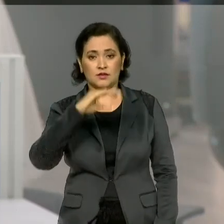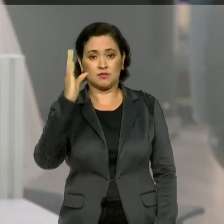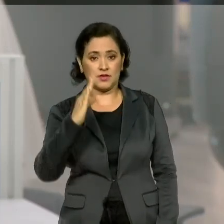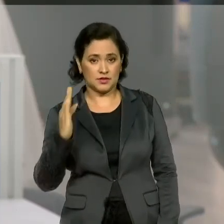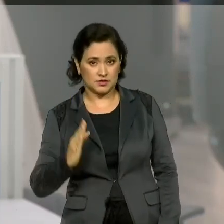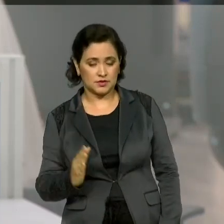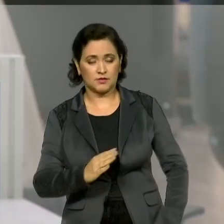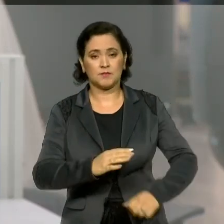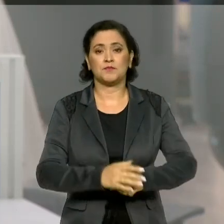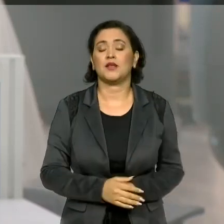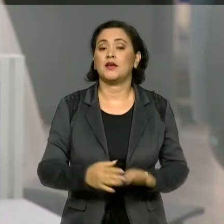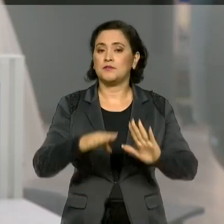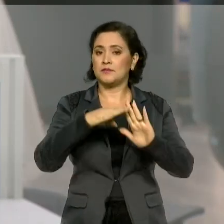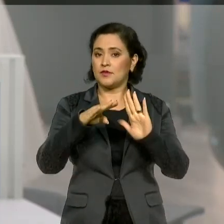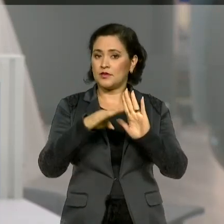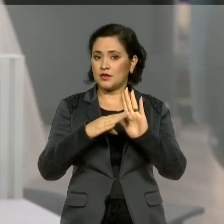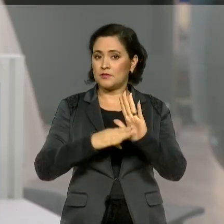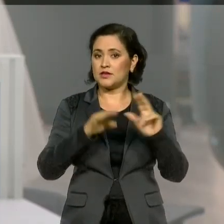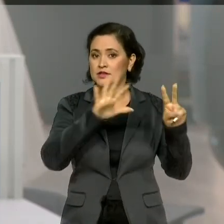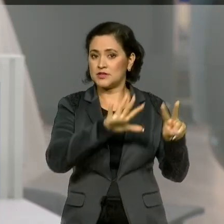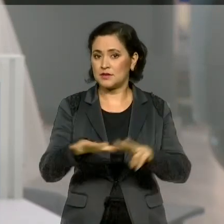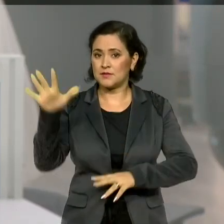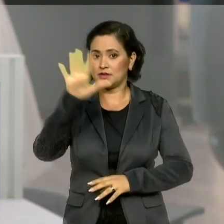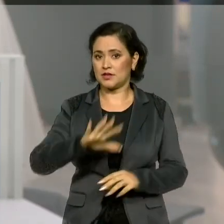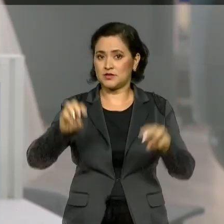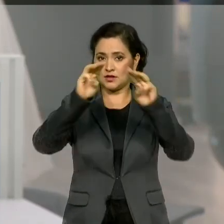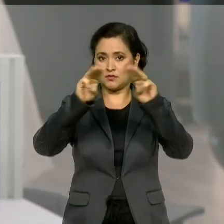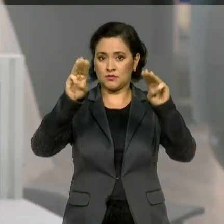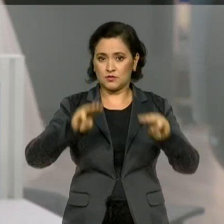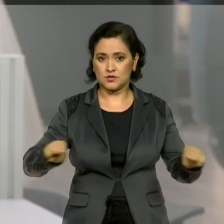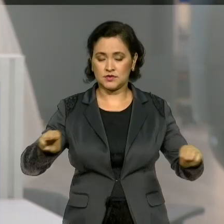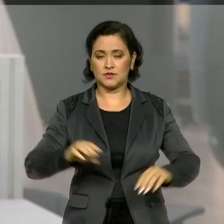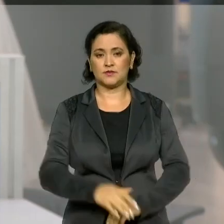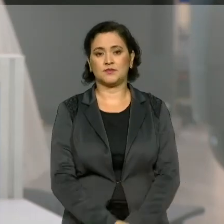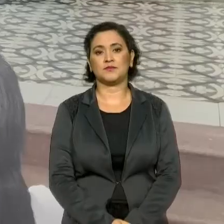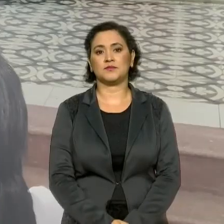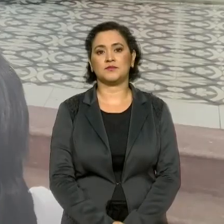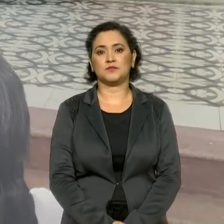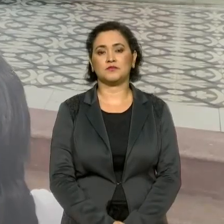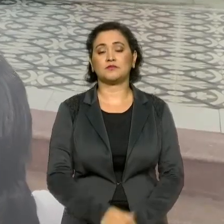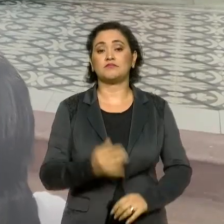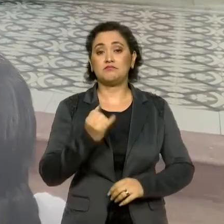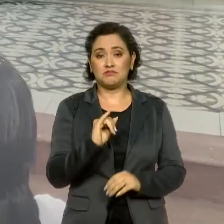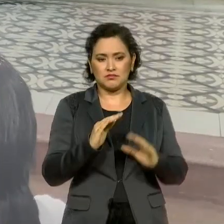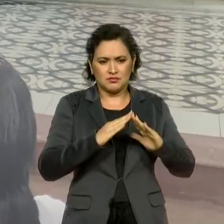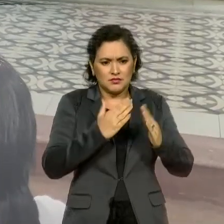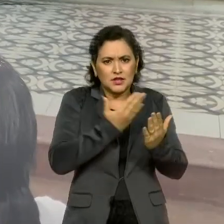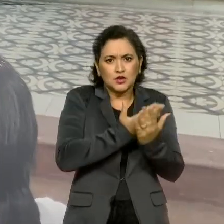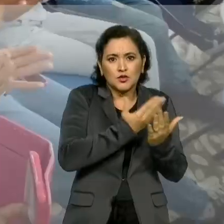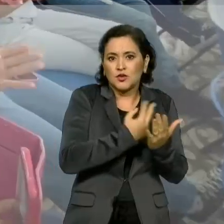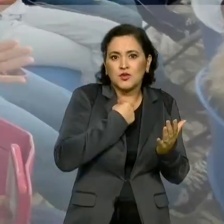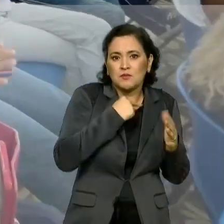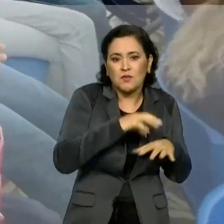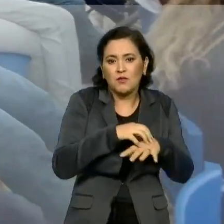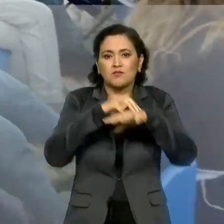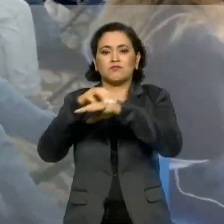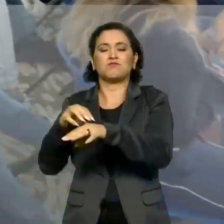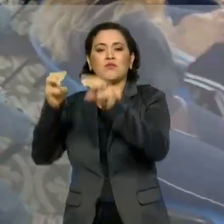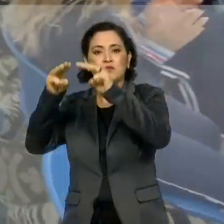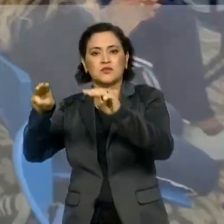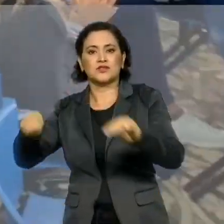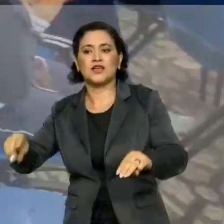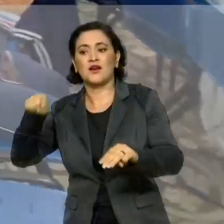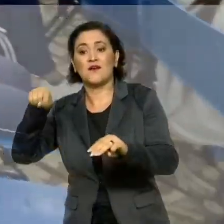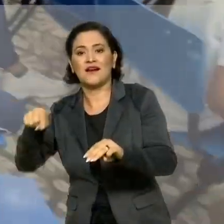faz parte da programação da Semana Nacional de museus se a escola não pode ir até o Museu o museu vai até a